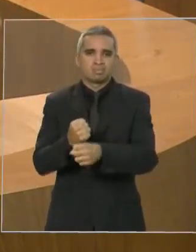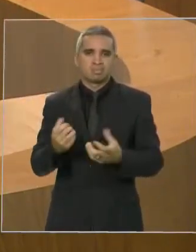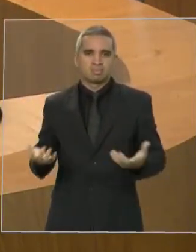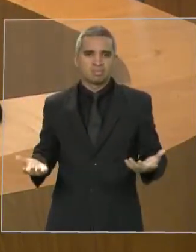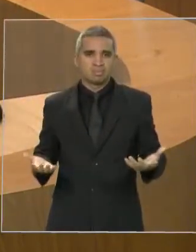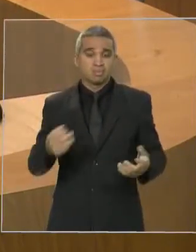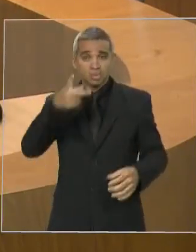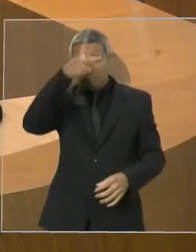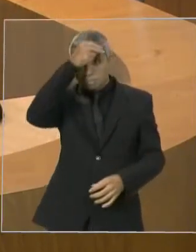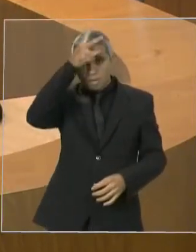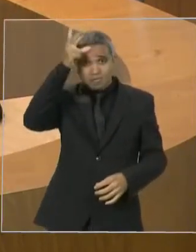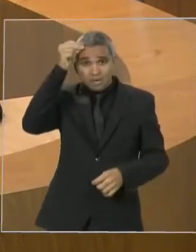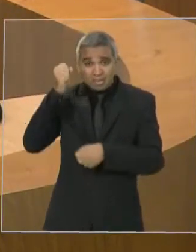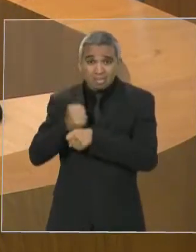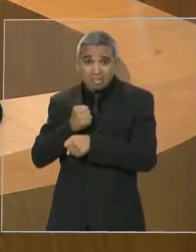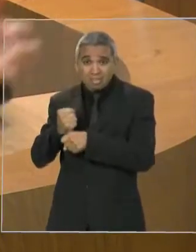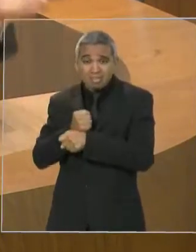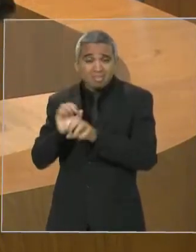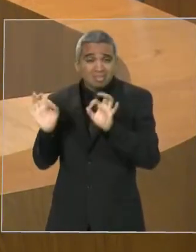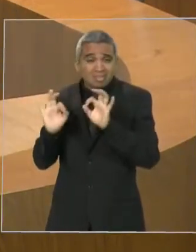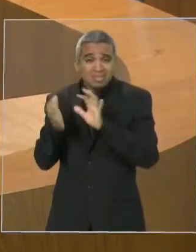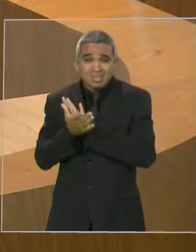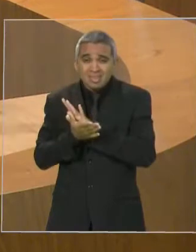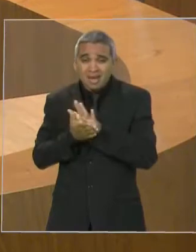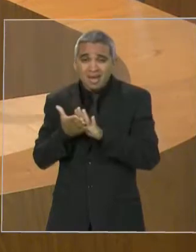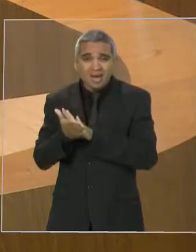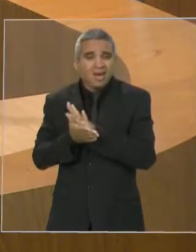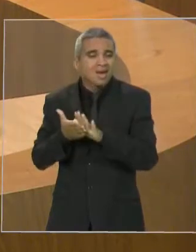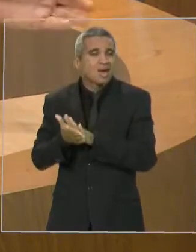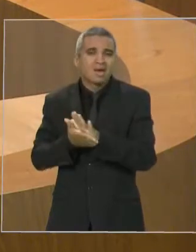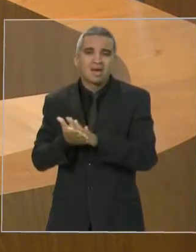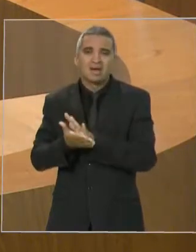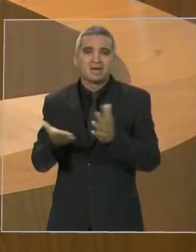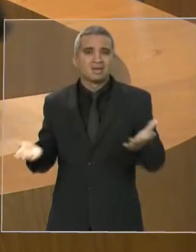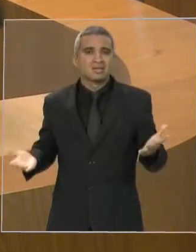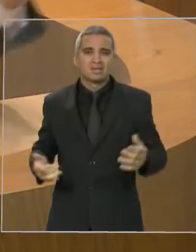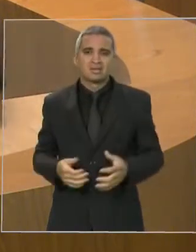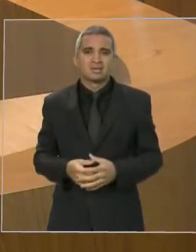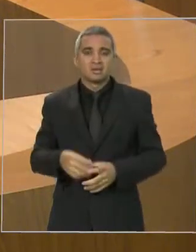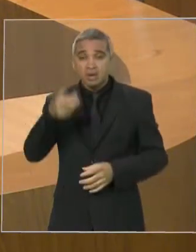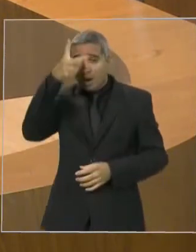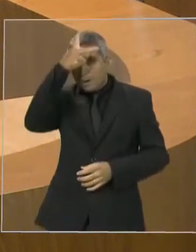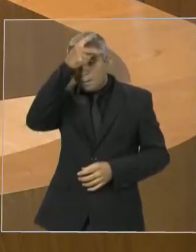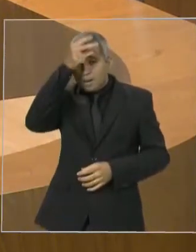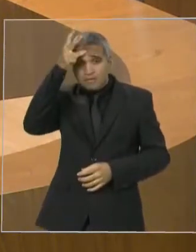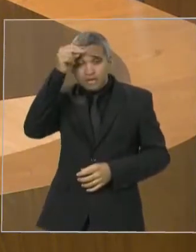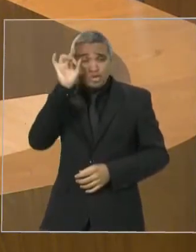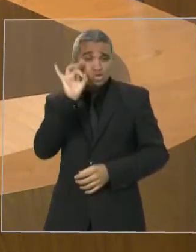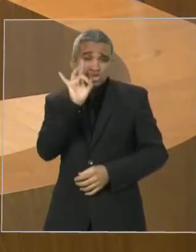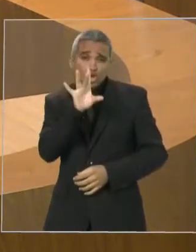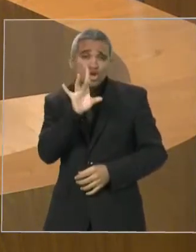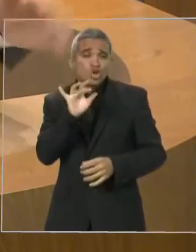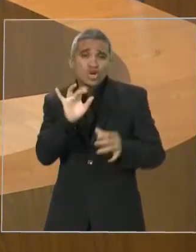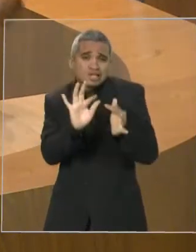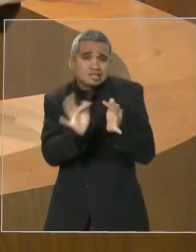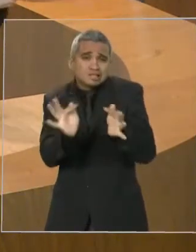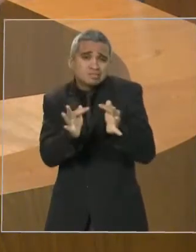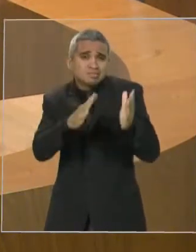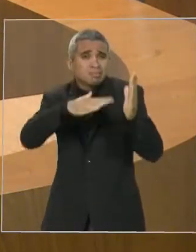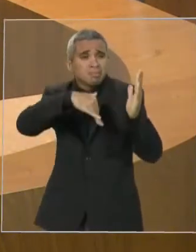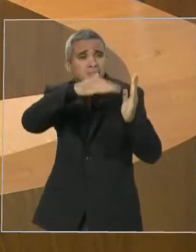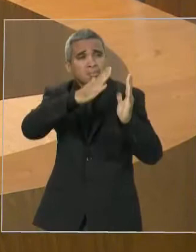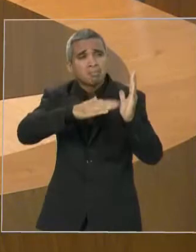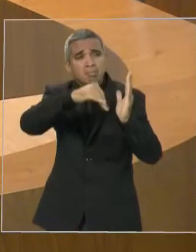possa apresentar para o povo, a não ser pinturas que fez em algumas escolas. A